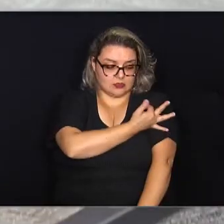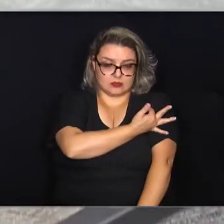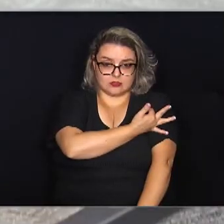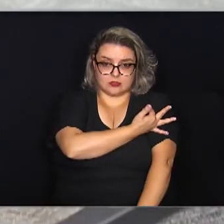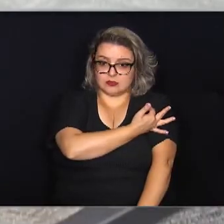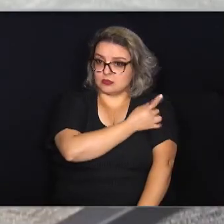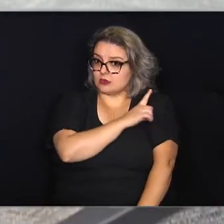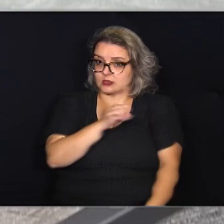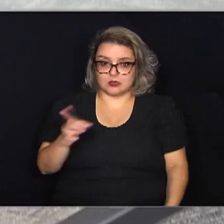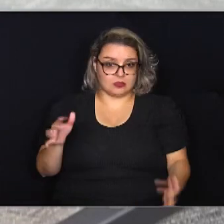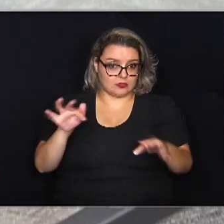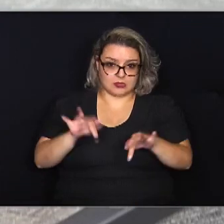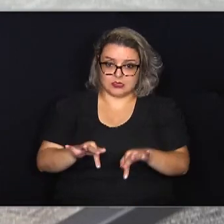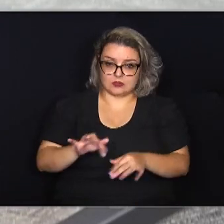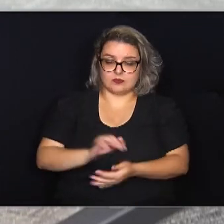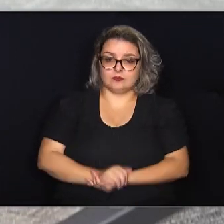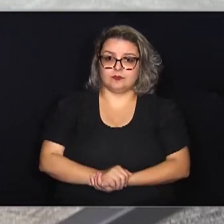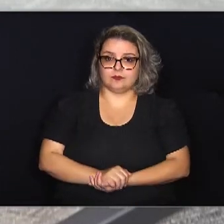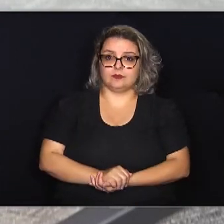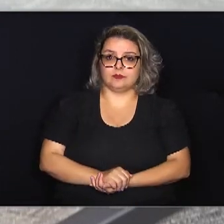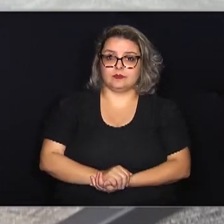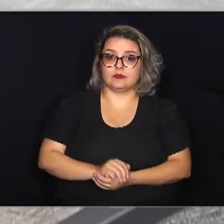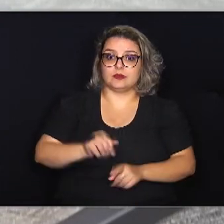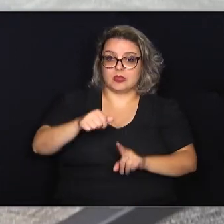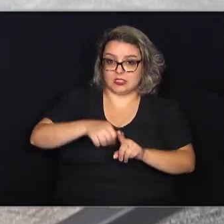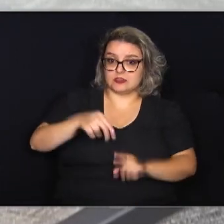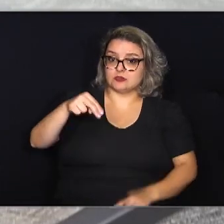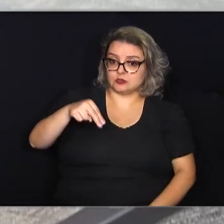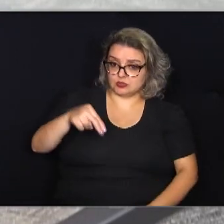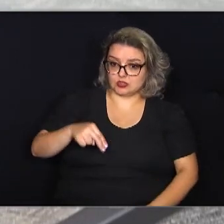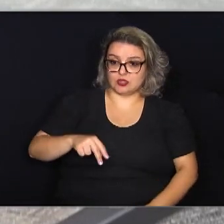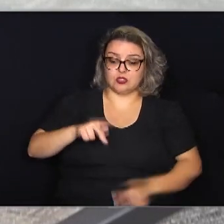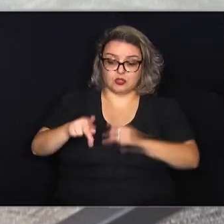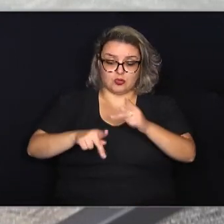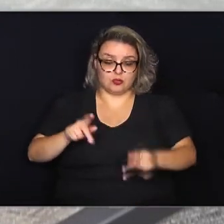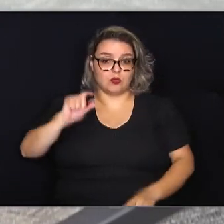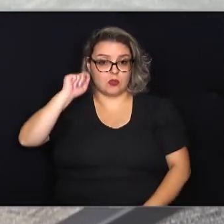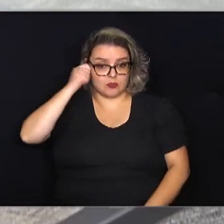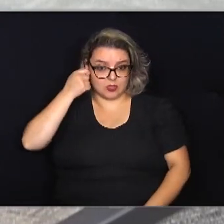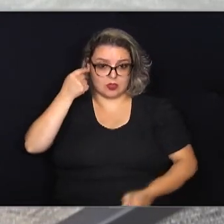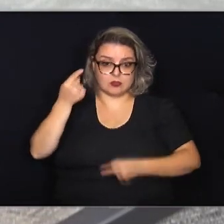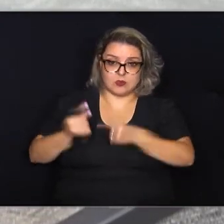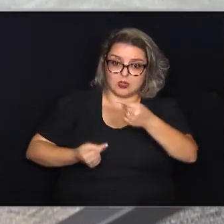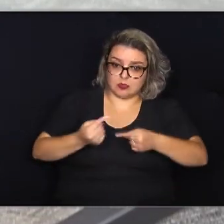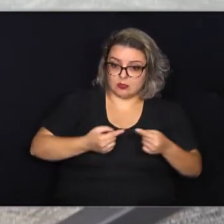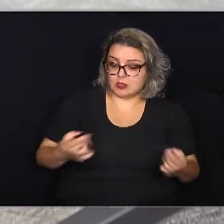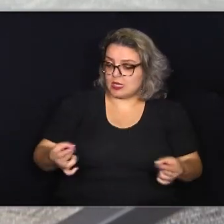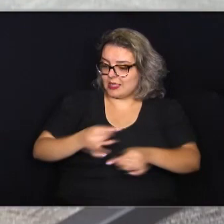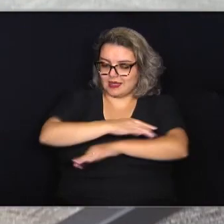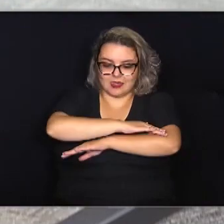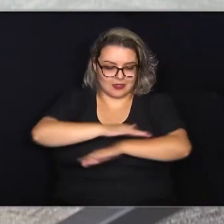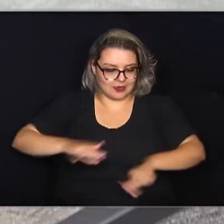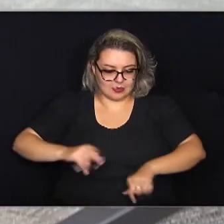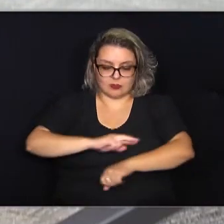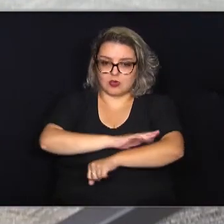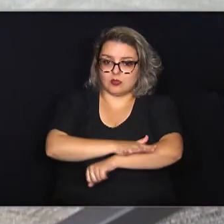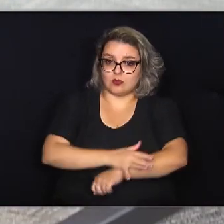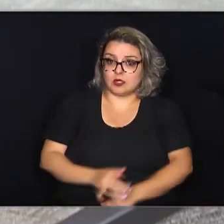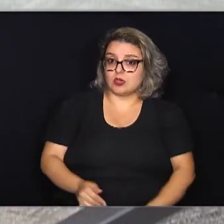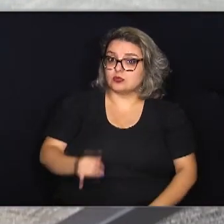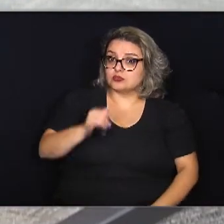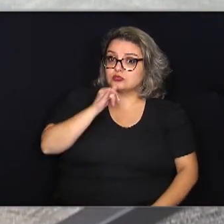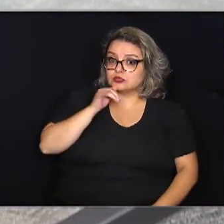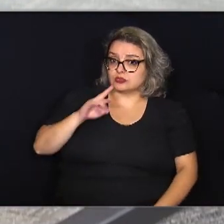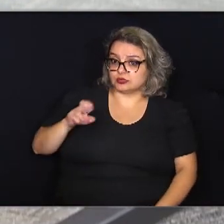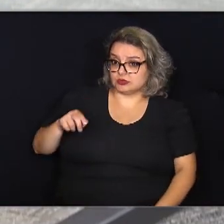incompleto. Nesse mês de novembro, um mês que o povo negro faz essa discussão do combate ao racismo, o exemplo de